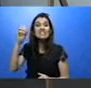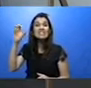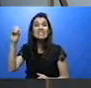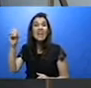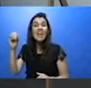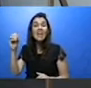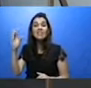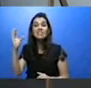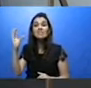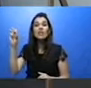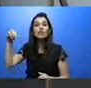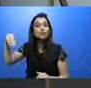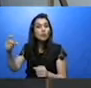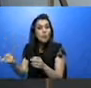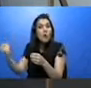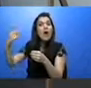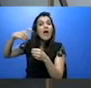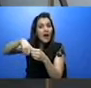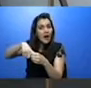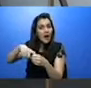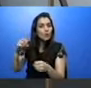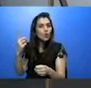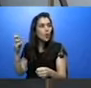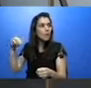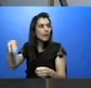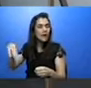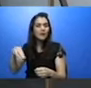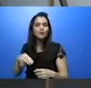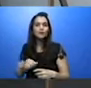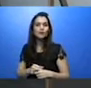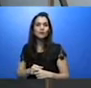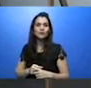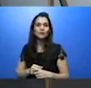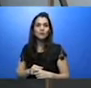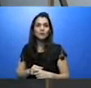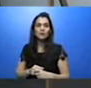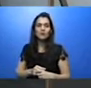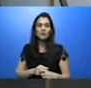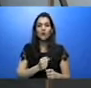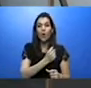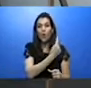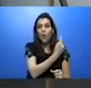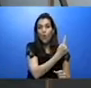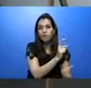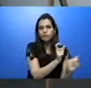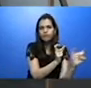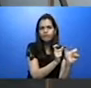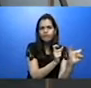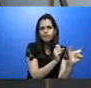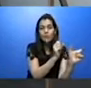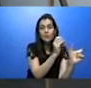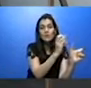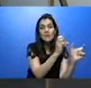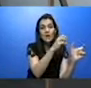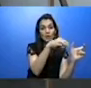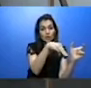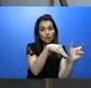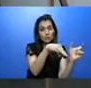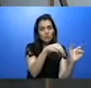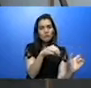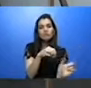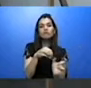centímetros. Essa medida aqui, ó, do 0 até chegar no 1 é 1 centímetro. Do 1 até chegar no 2, mais